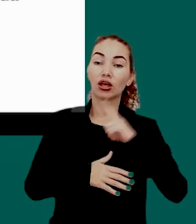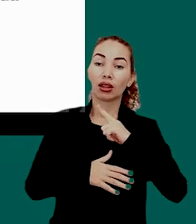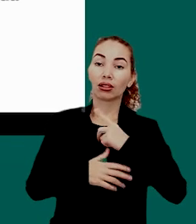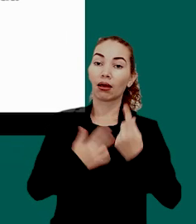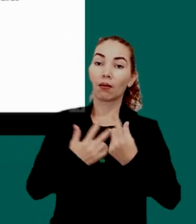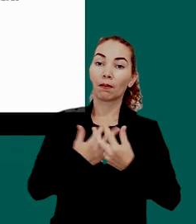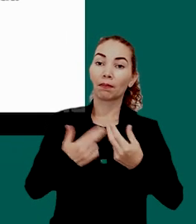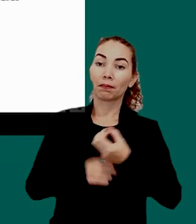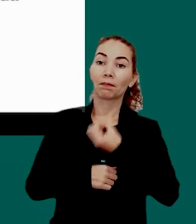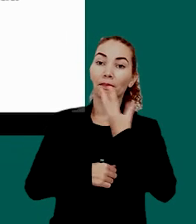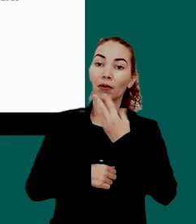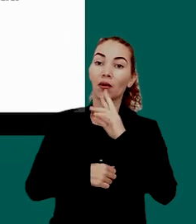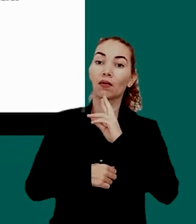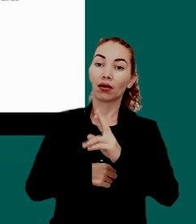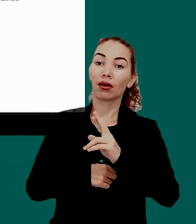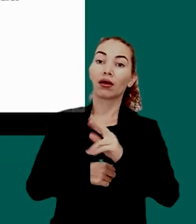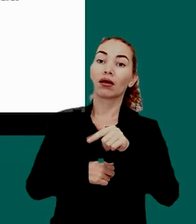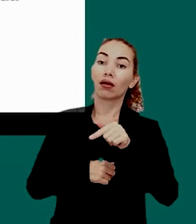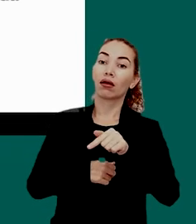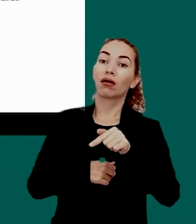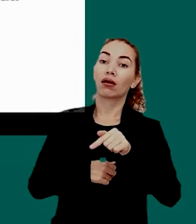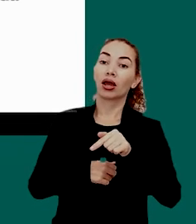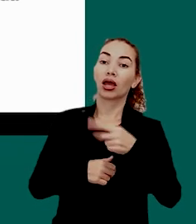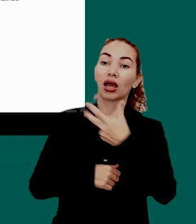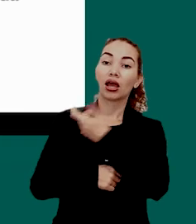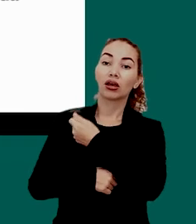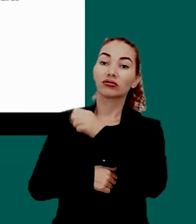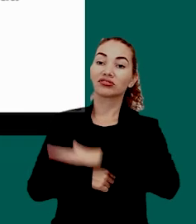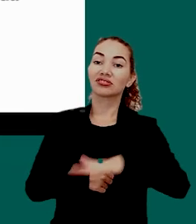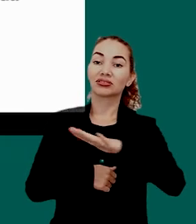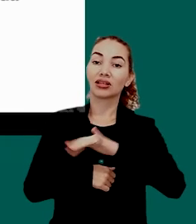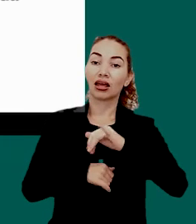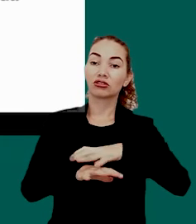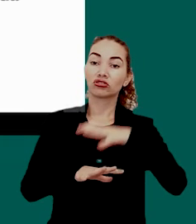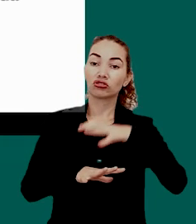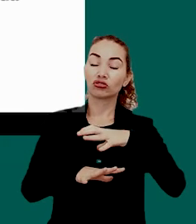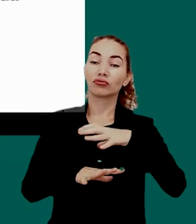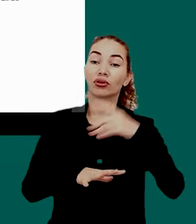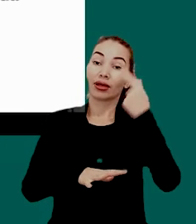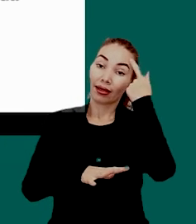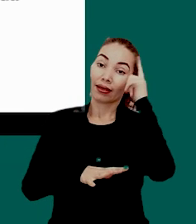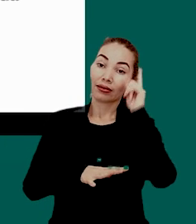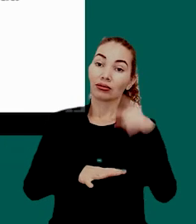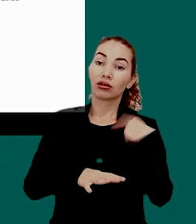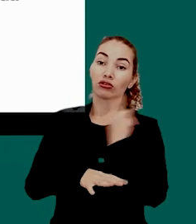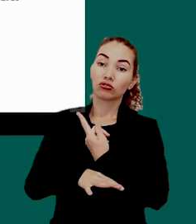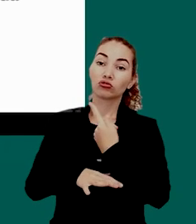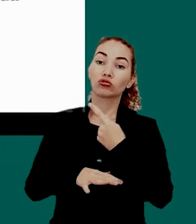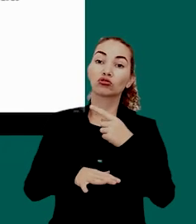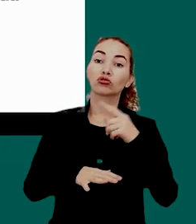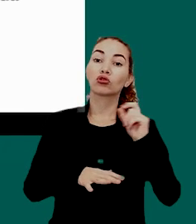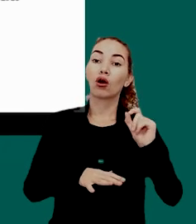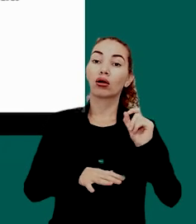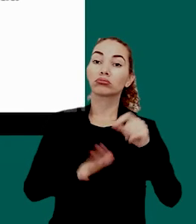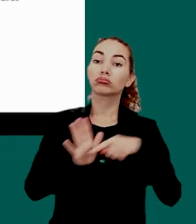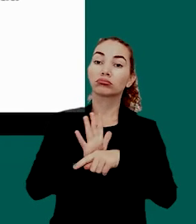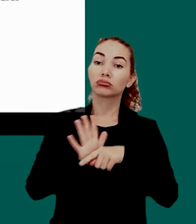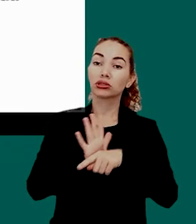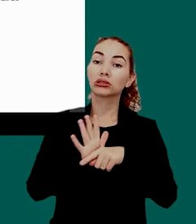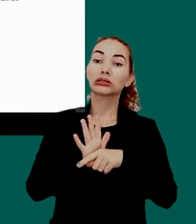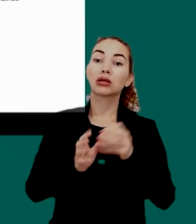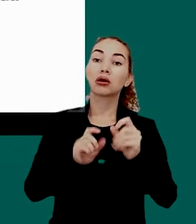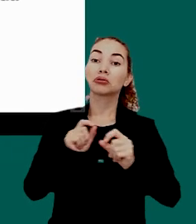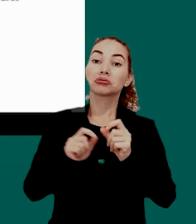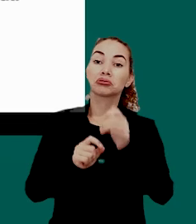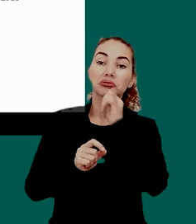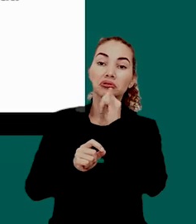benéficos e recomendando mais testes da vacina sobre gama ampla de infecções, e daí vem a ideia desse instituto australiano, né, e de outros institutos, de